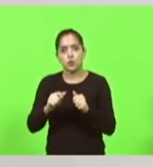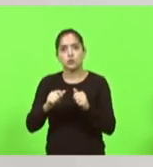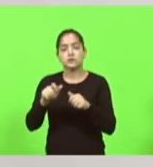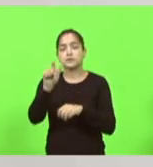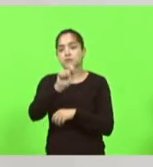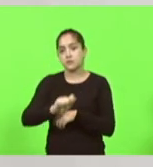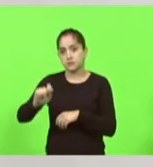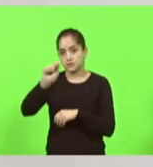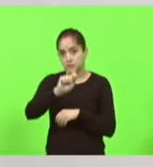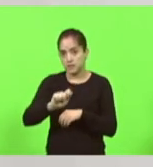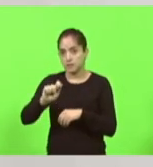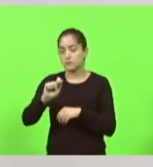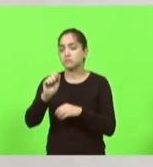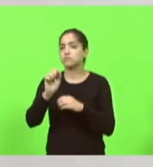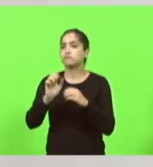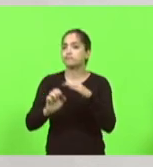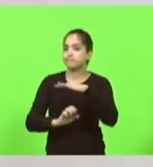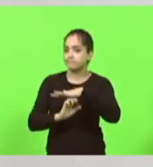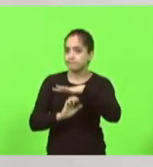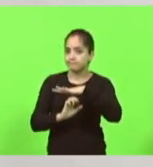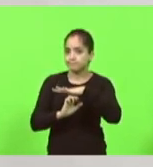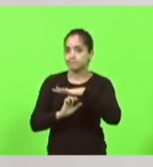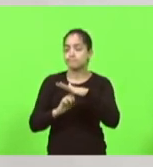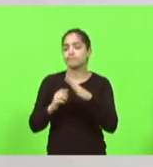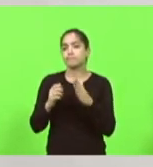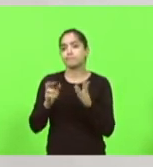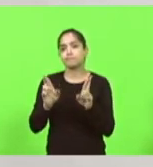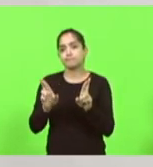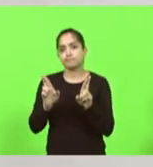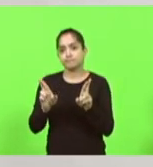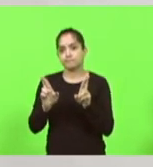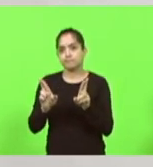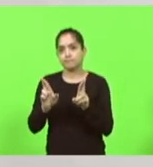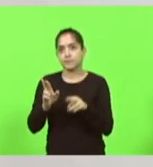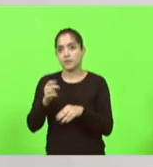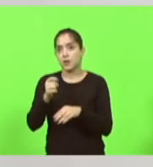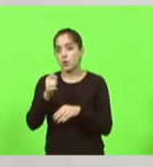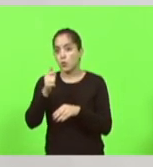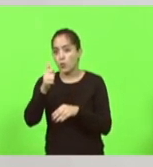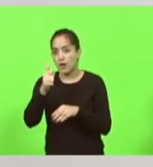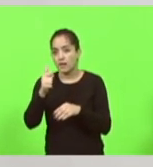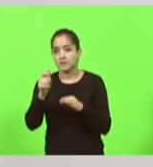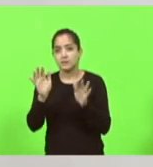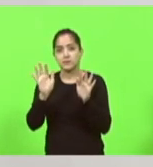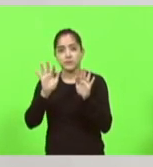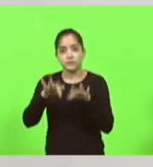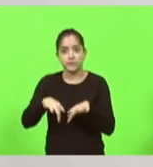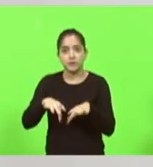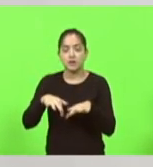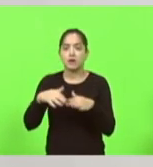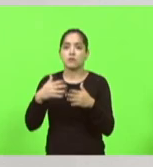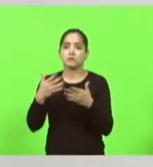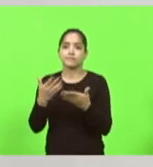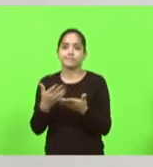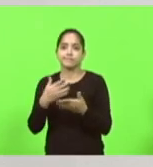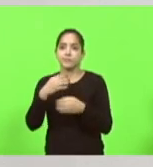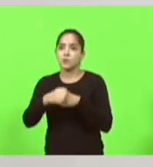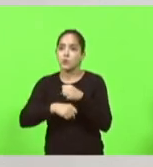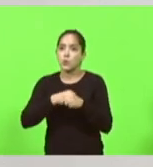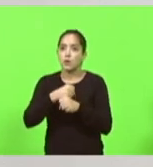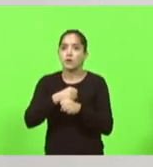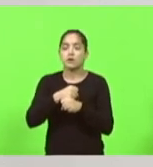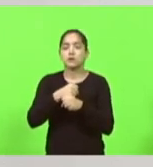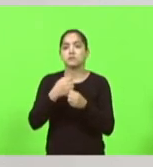associações empresariais estão ansiosas, porém, já estamos quase indo para o fim do ano e a gente, não sei se está faltando boa vontade,